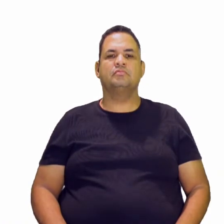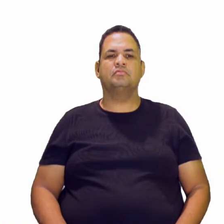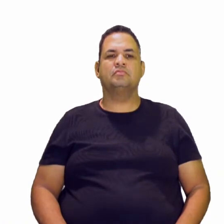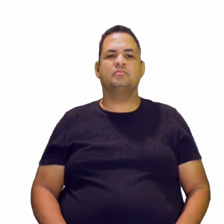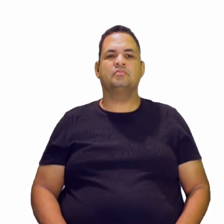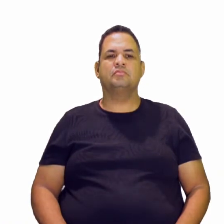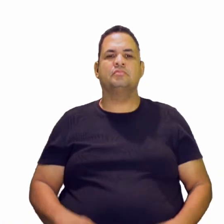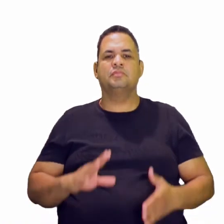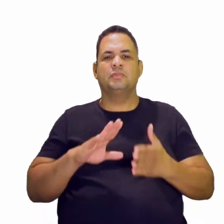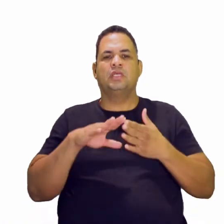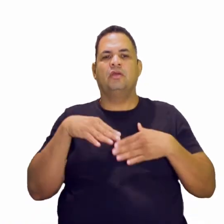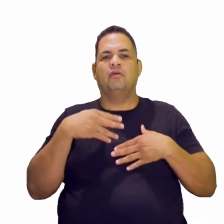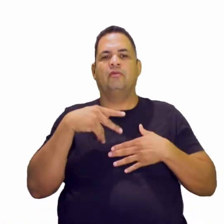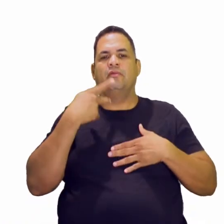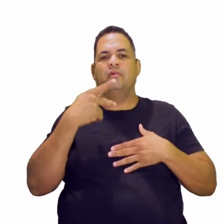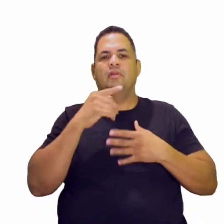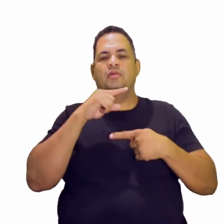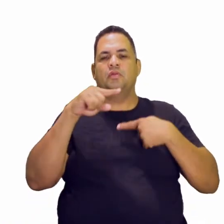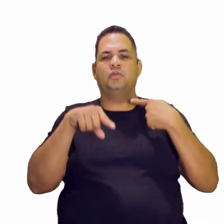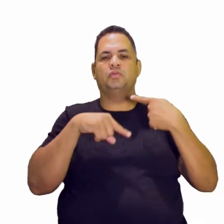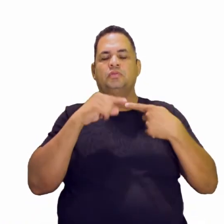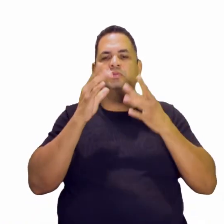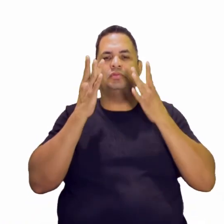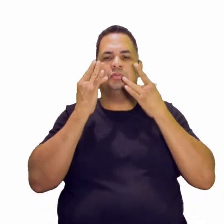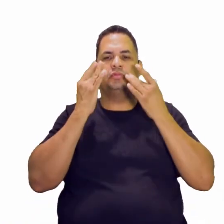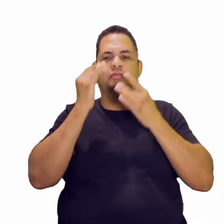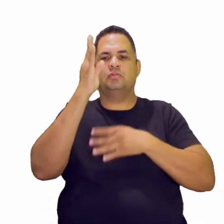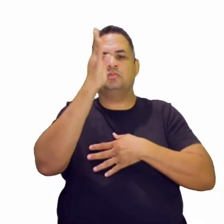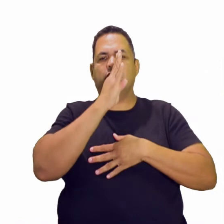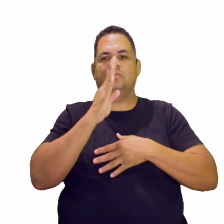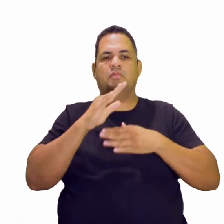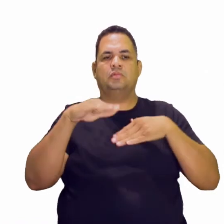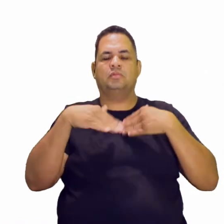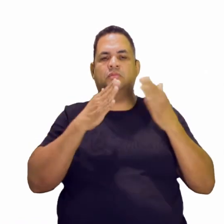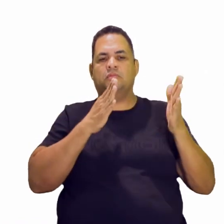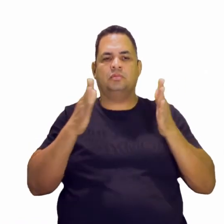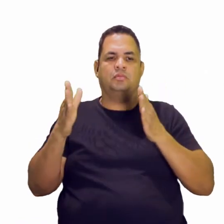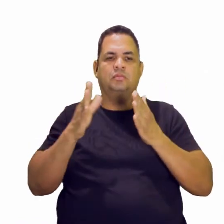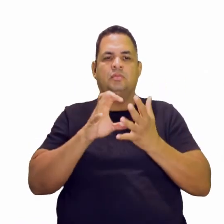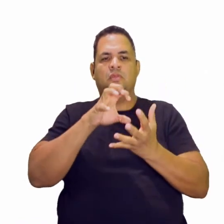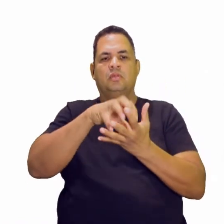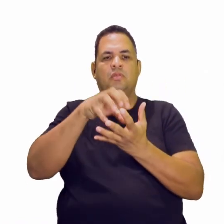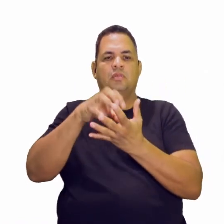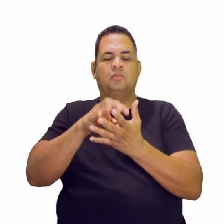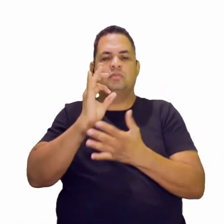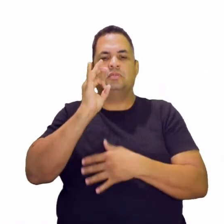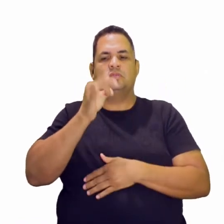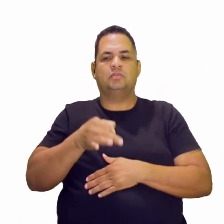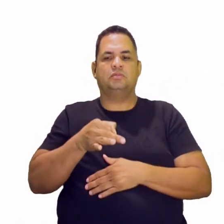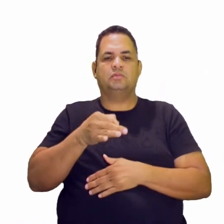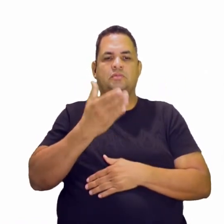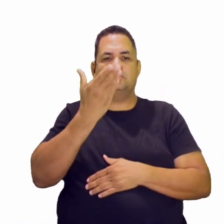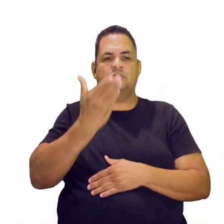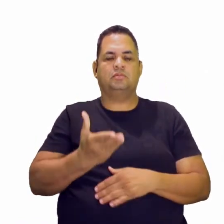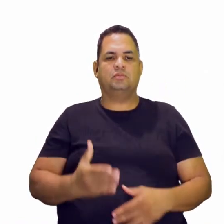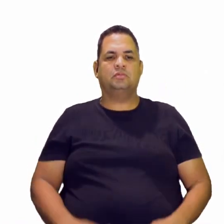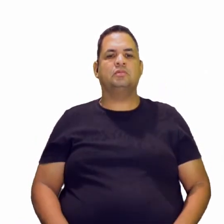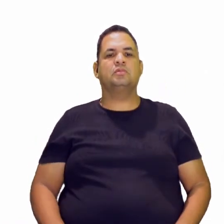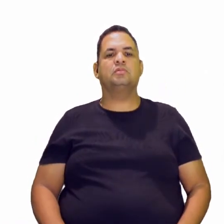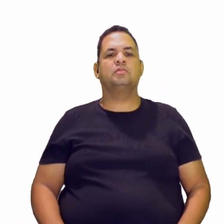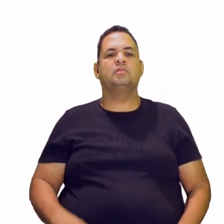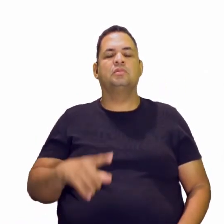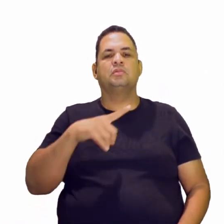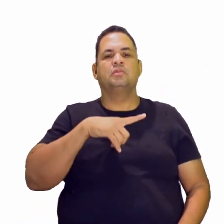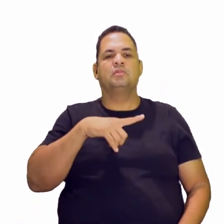No que se refere ao objetivo do teatro no Brasil, na era colonial, está correto? Tinha